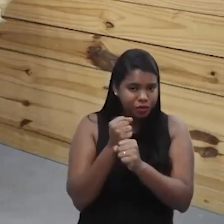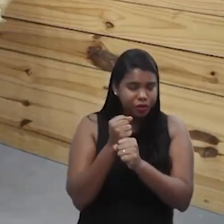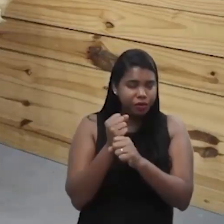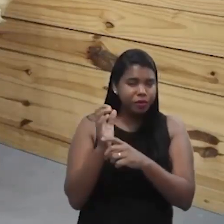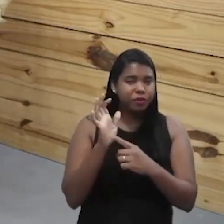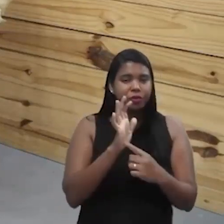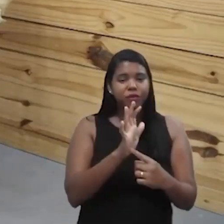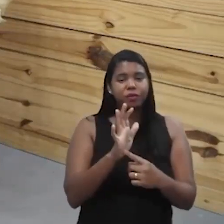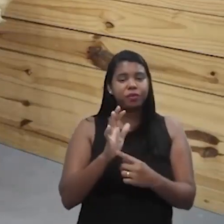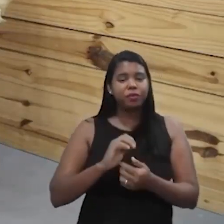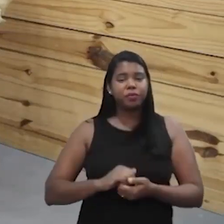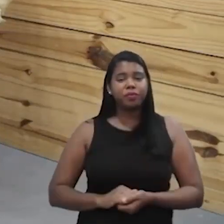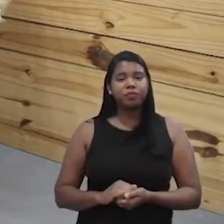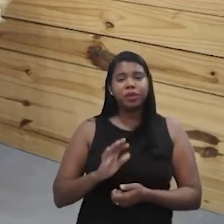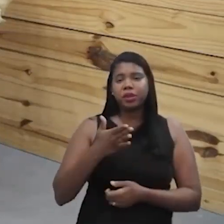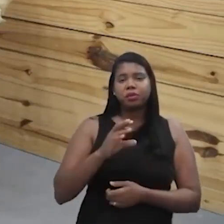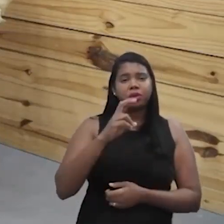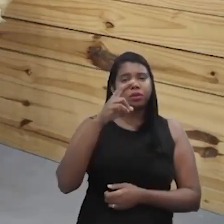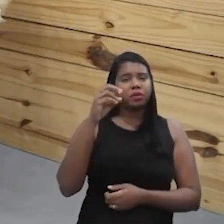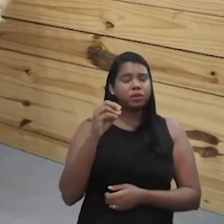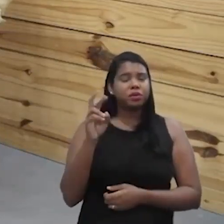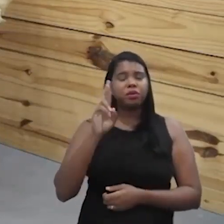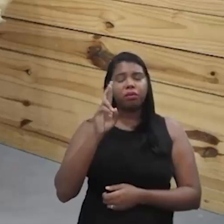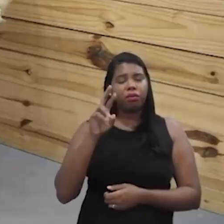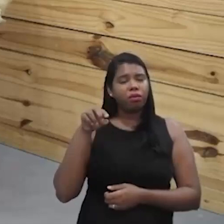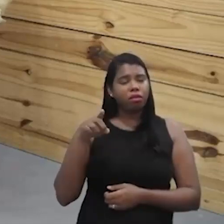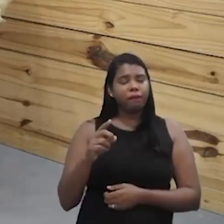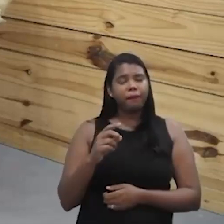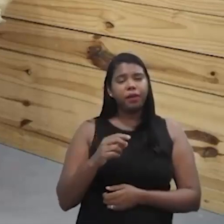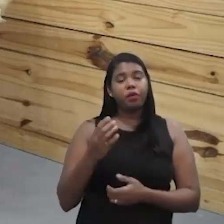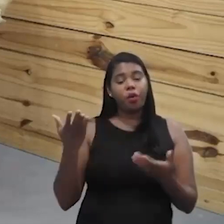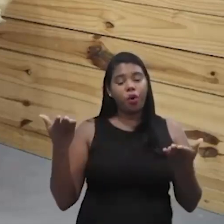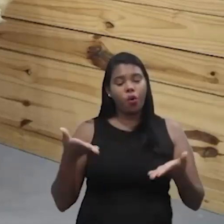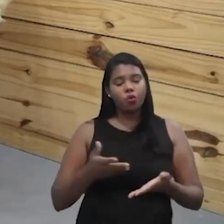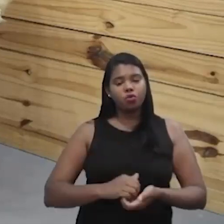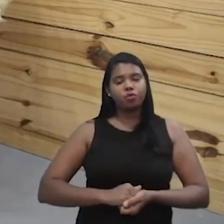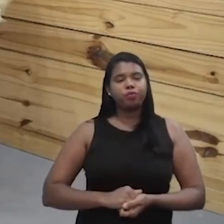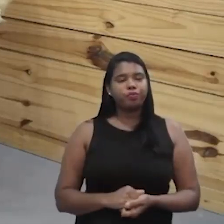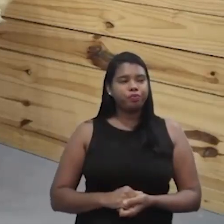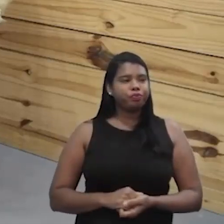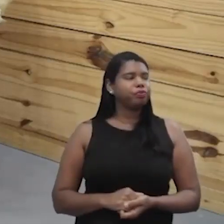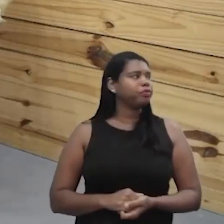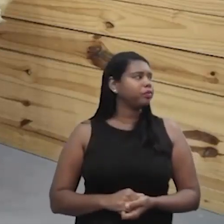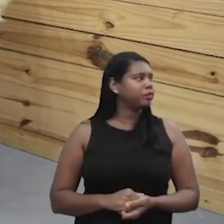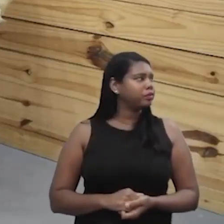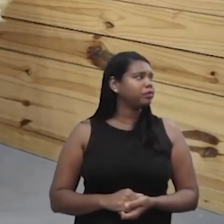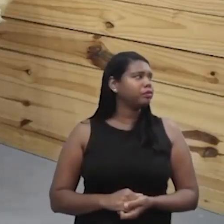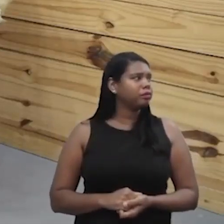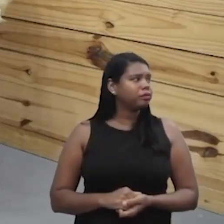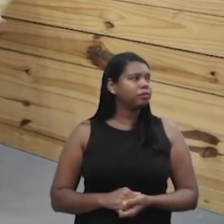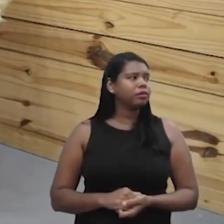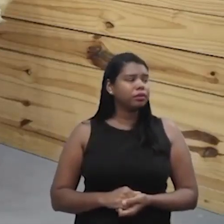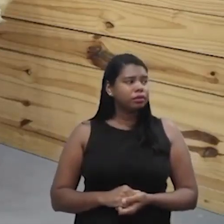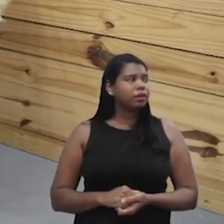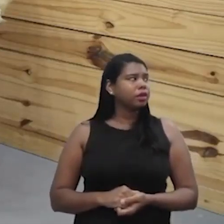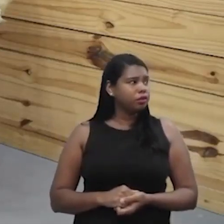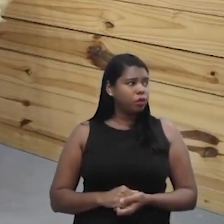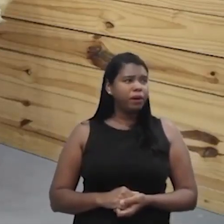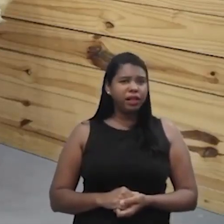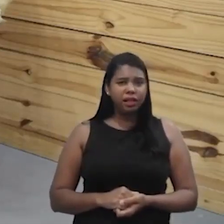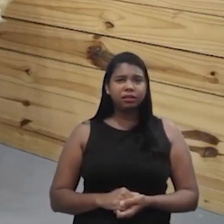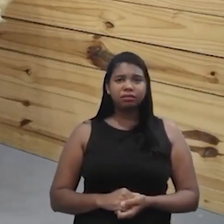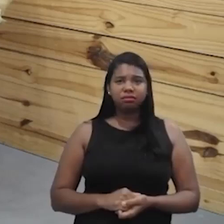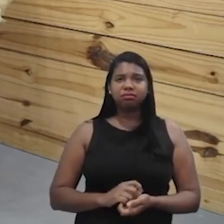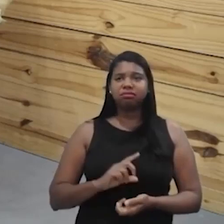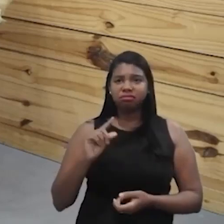conversão aí, dá quase R$50 mil hoje. A gente tem um cientista de dados no Brasil,